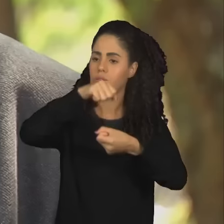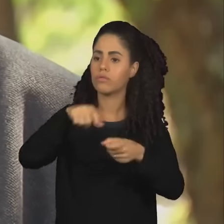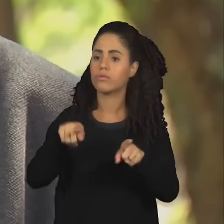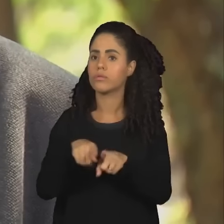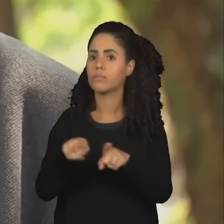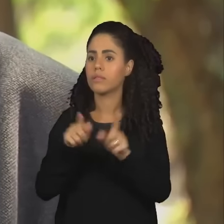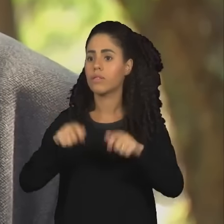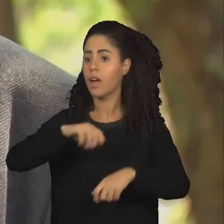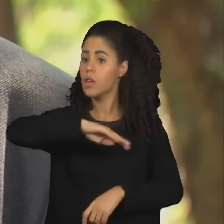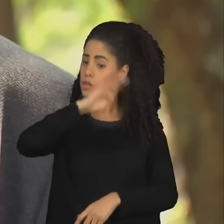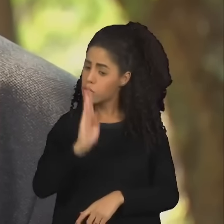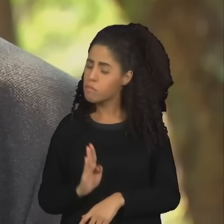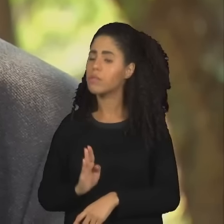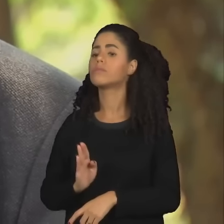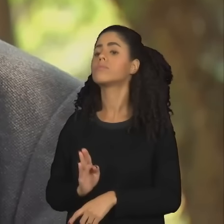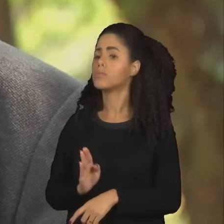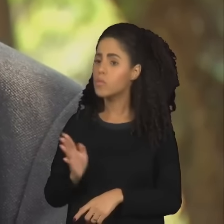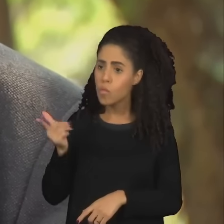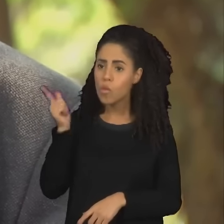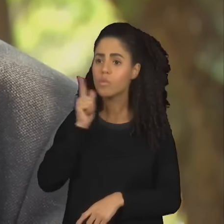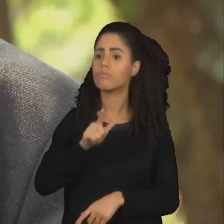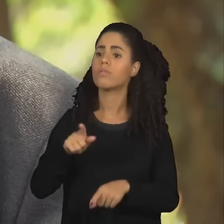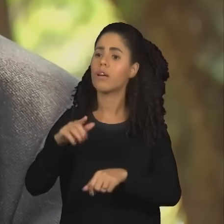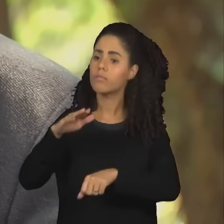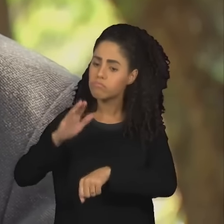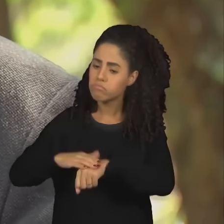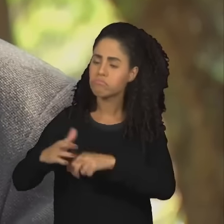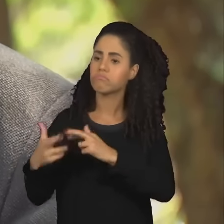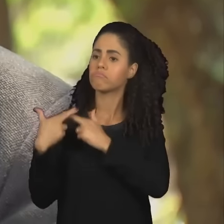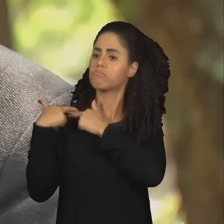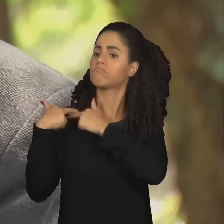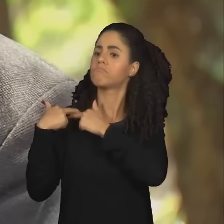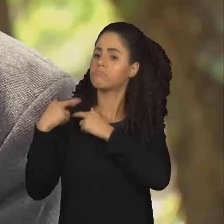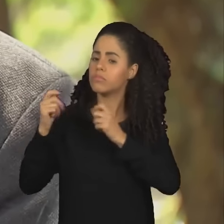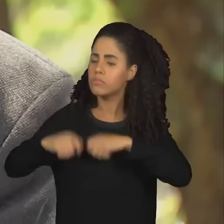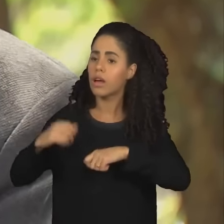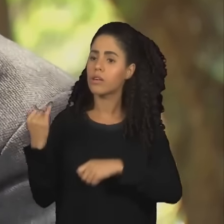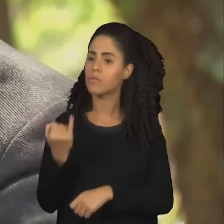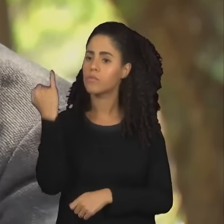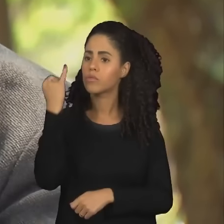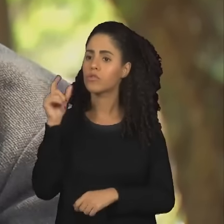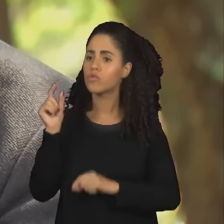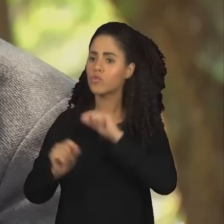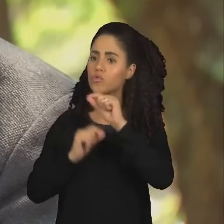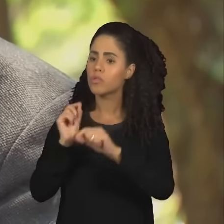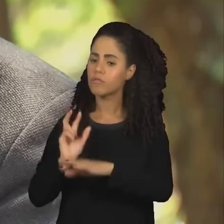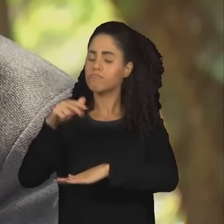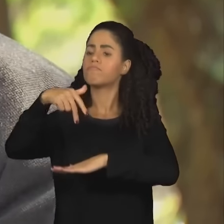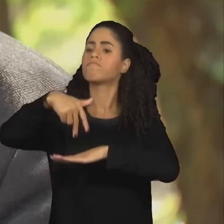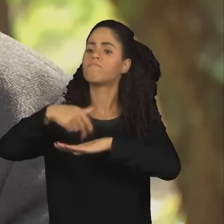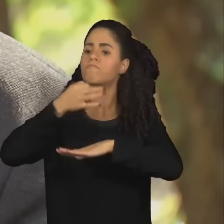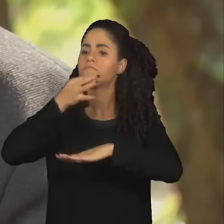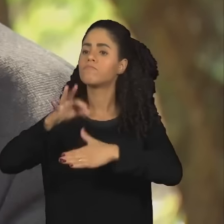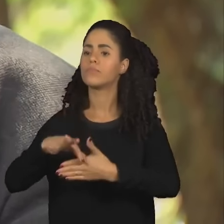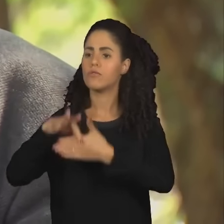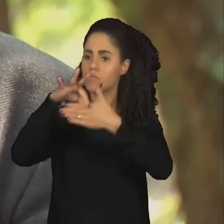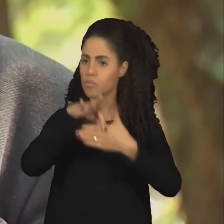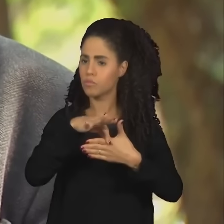o Brasil tem uma tarefa absolutamente importante de se impor como uma